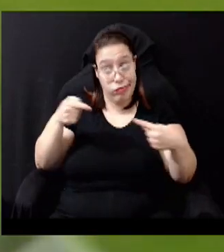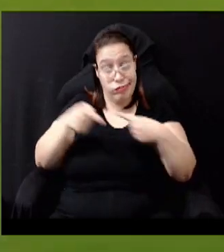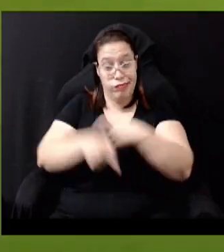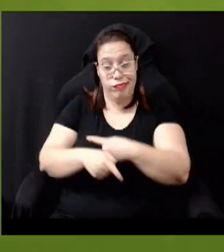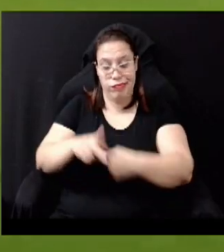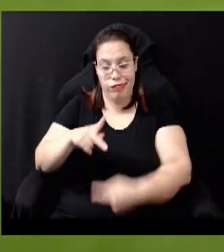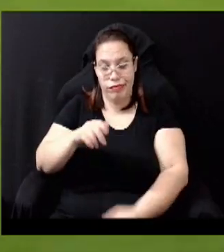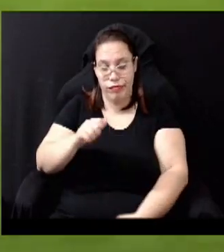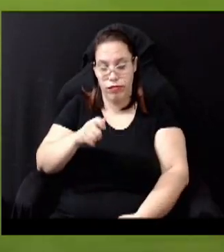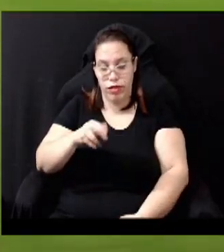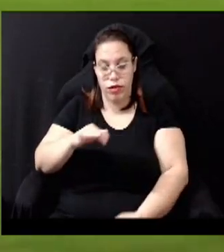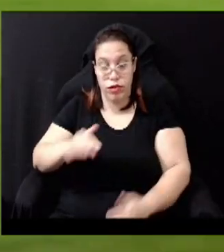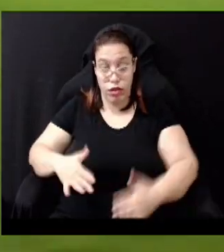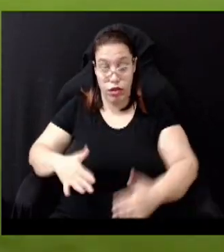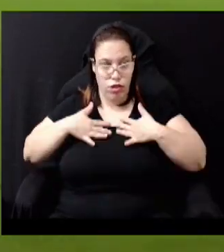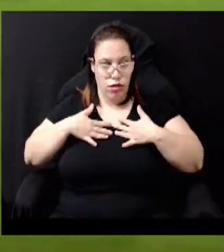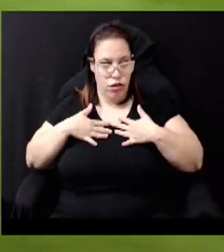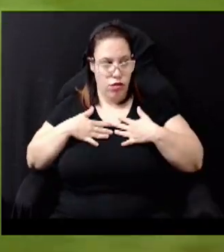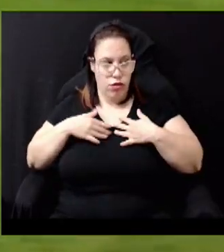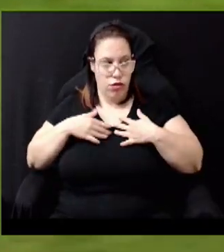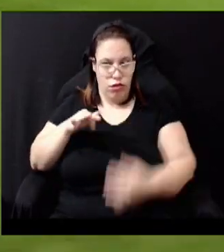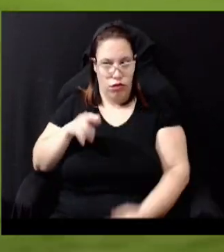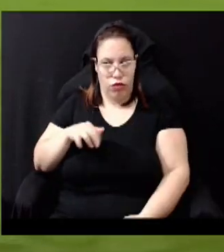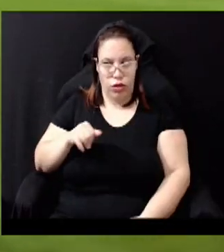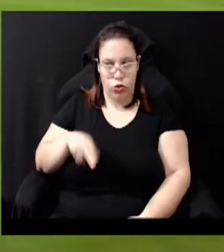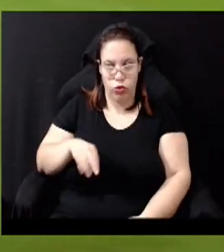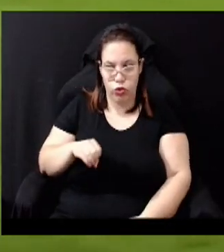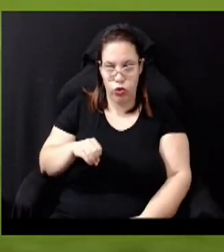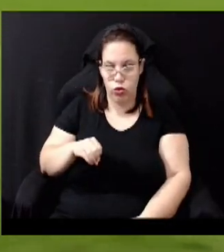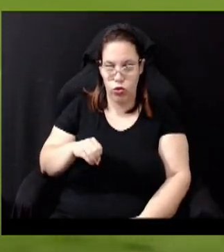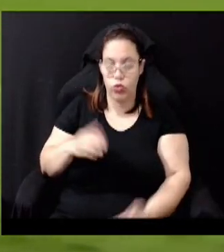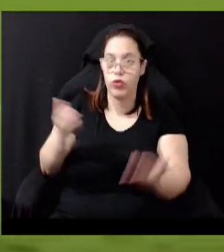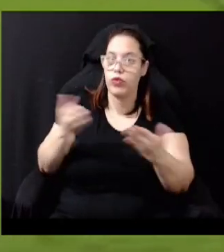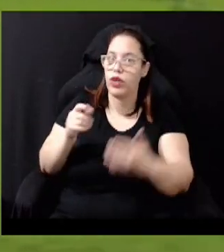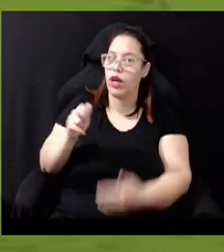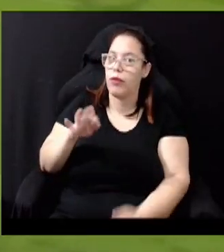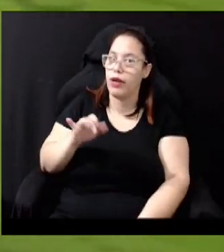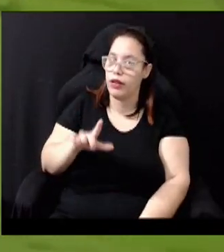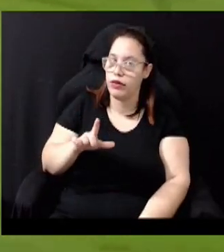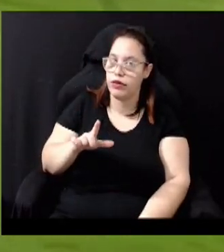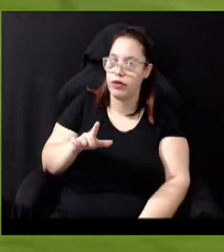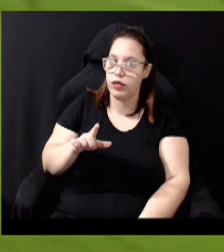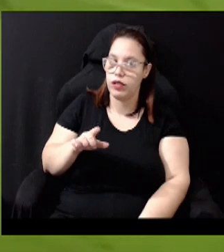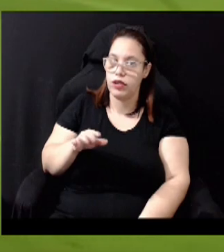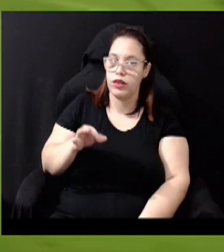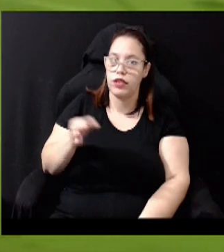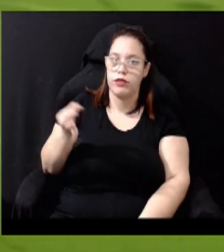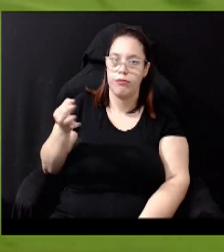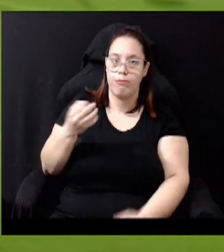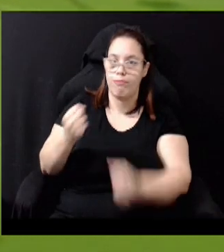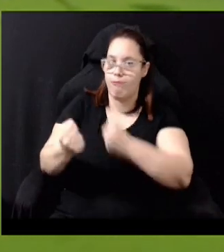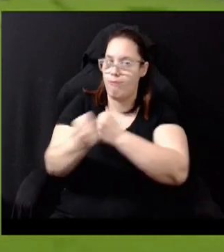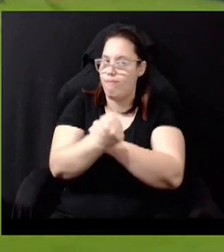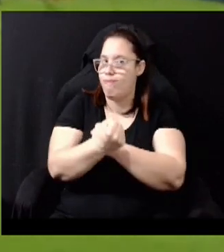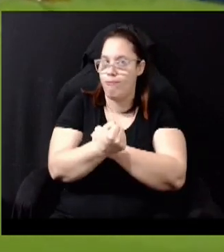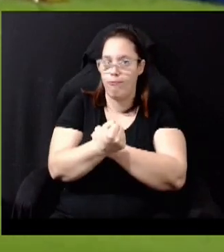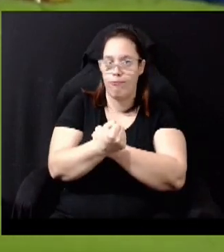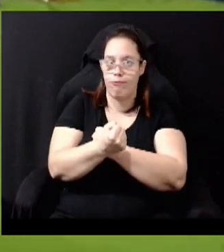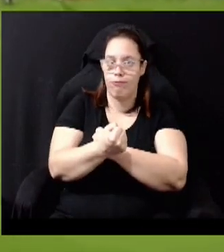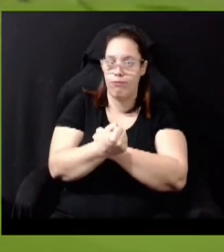de novo com o Facundo Torres. Agora Gabriel Mesquita fez bela defesa.